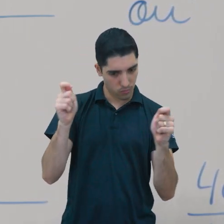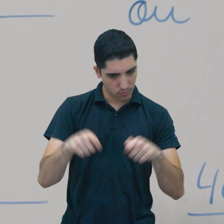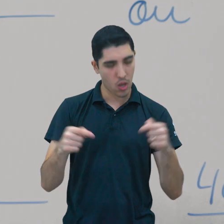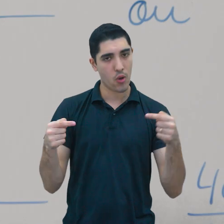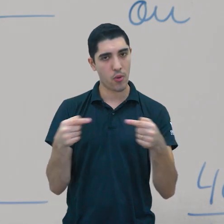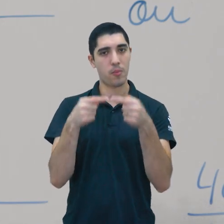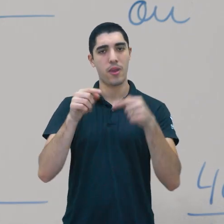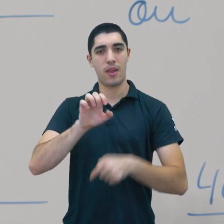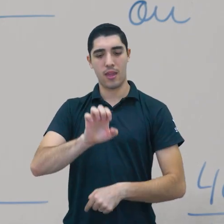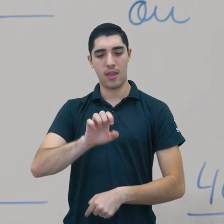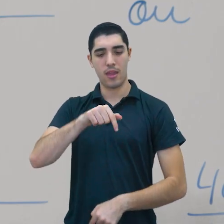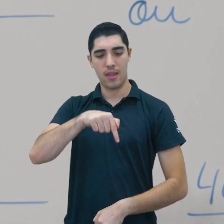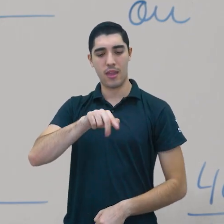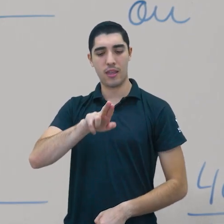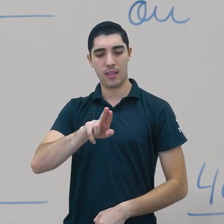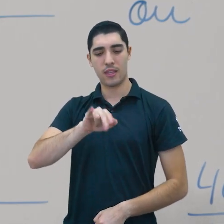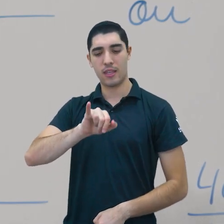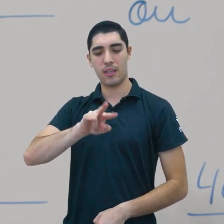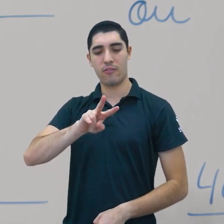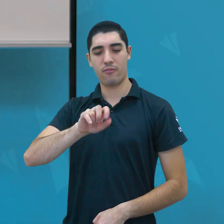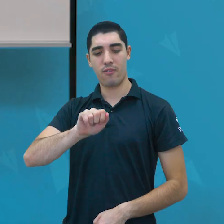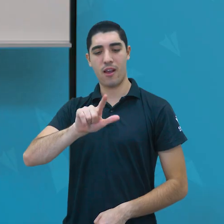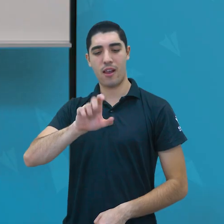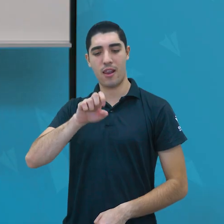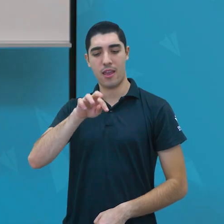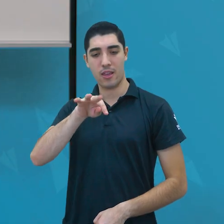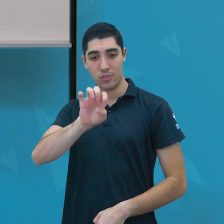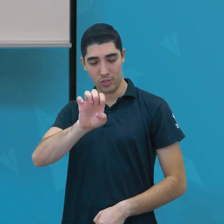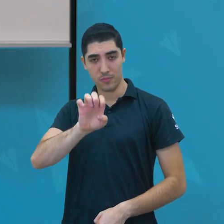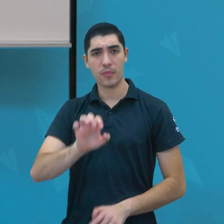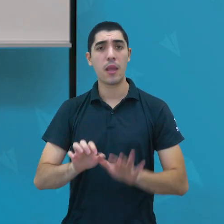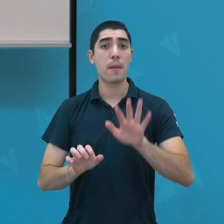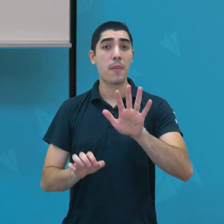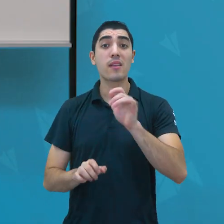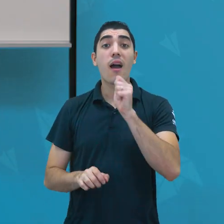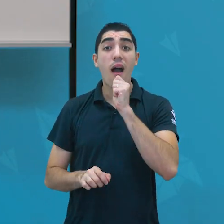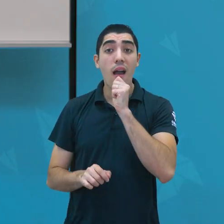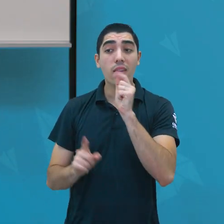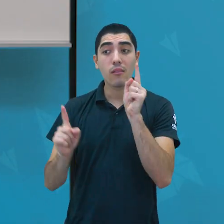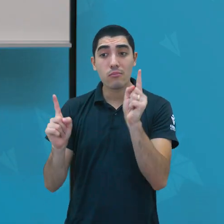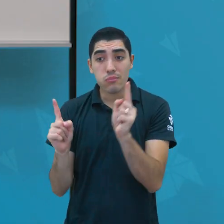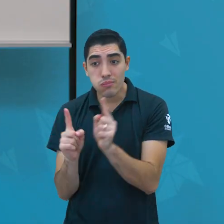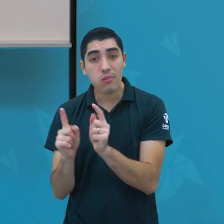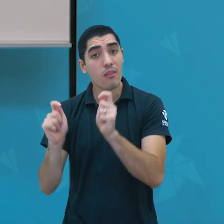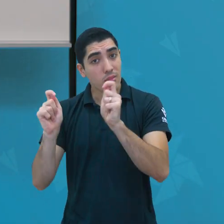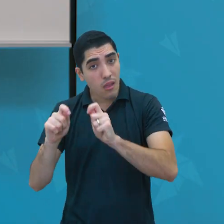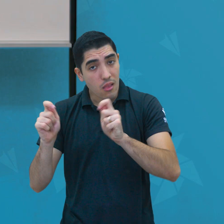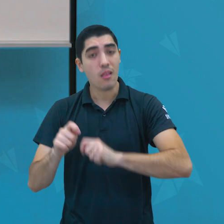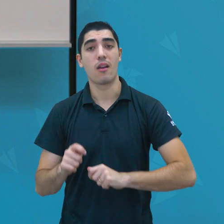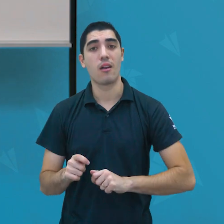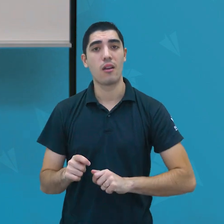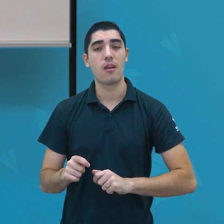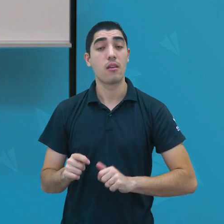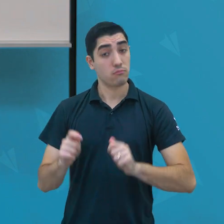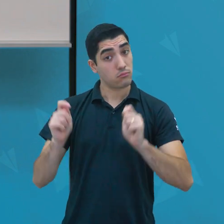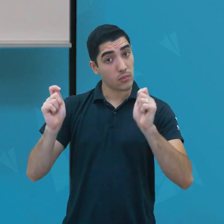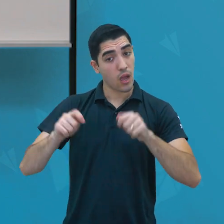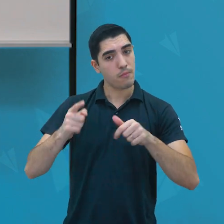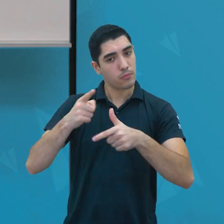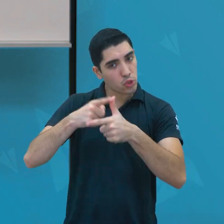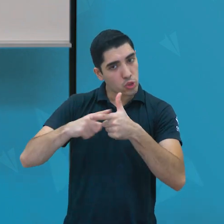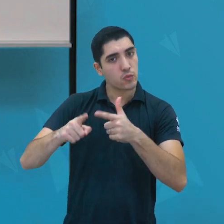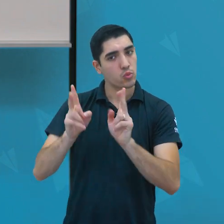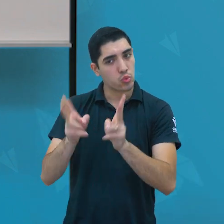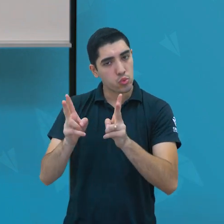equivalência. 12/16. Mas ainda não é minha forma irredutível. Ainda não é. Eu posso dividir por